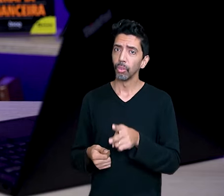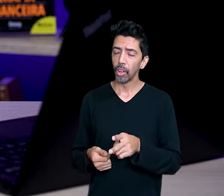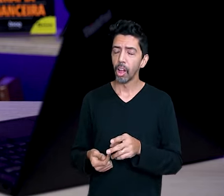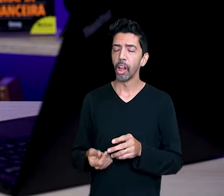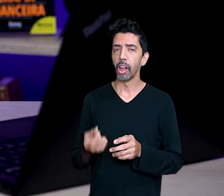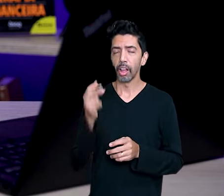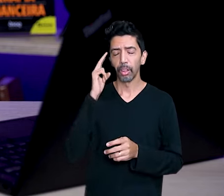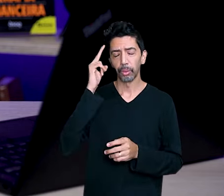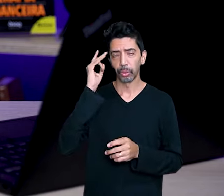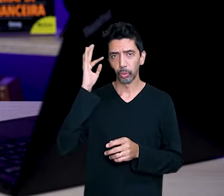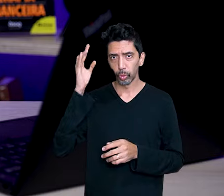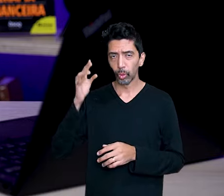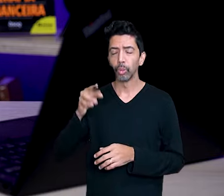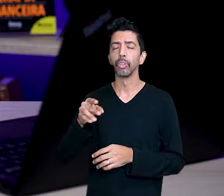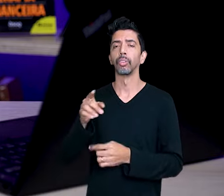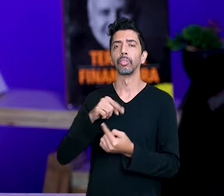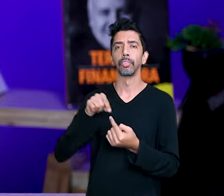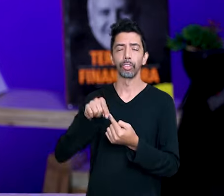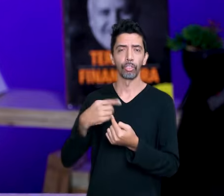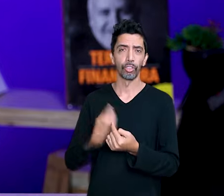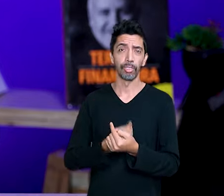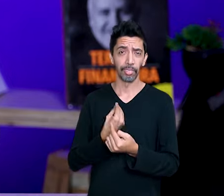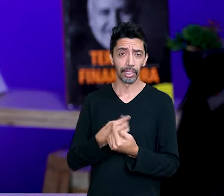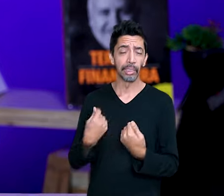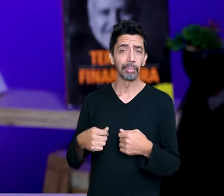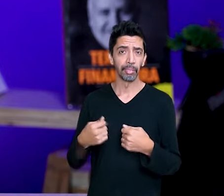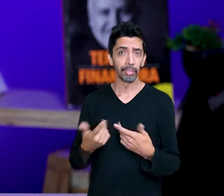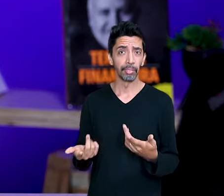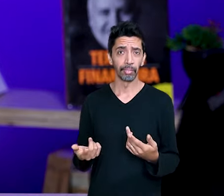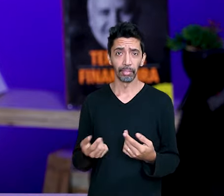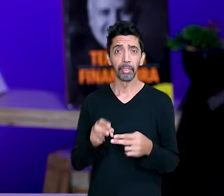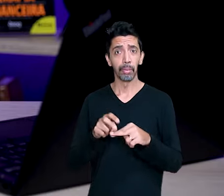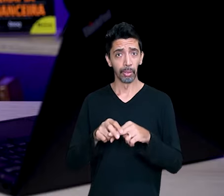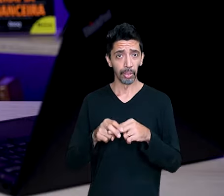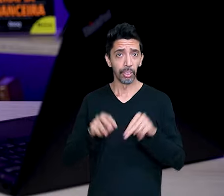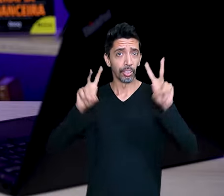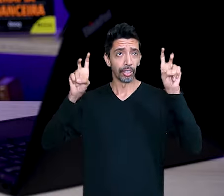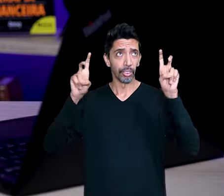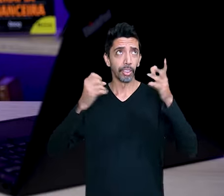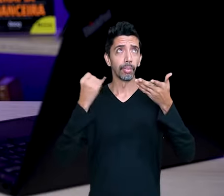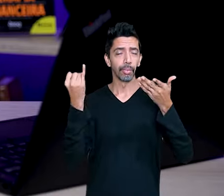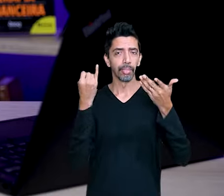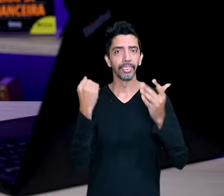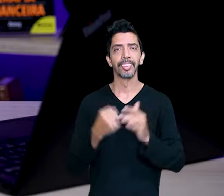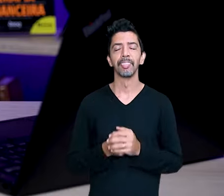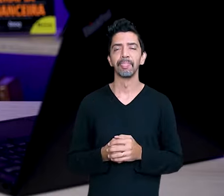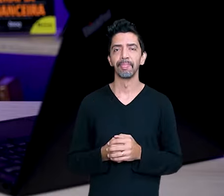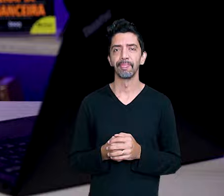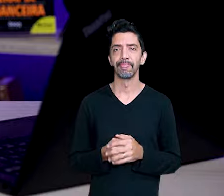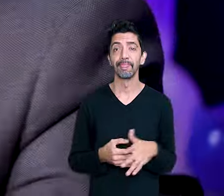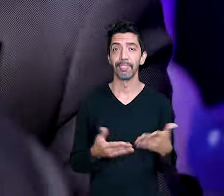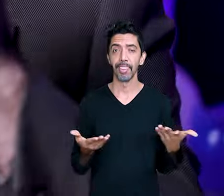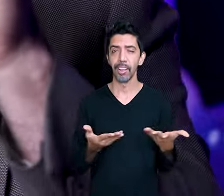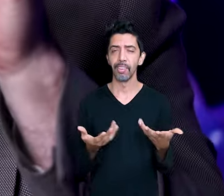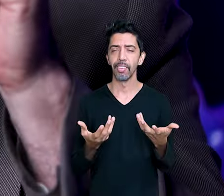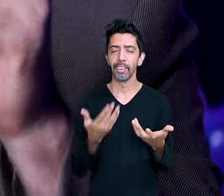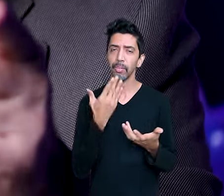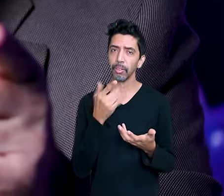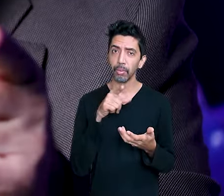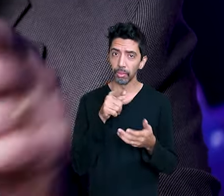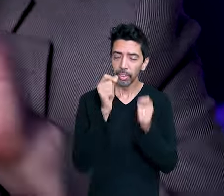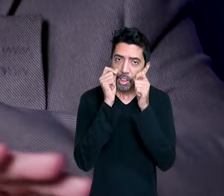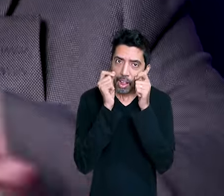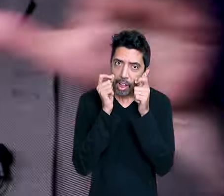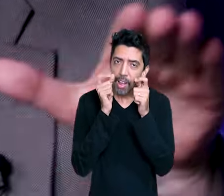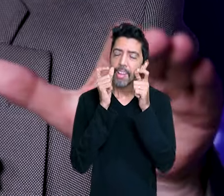seus sonhos e propósitos de vida. Por que não? Por isso esse tema é tão relevante. Eu gostaria aqui de uma atenção redobrada, porque se